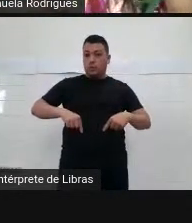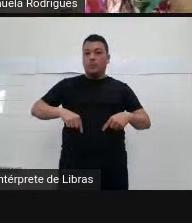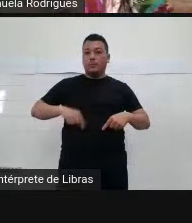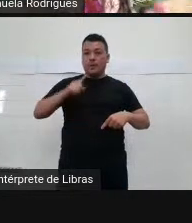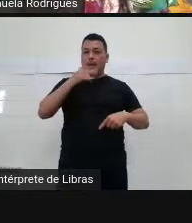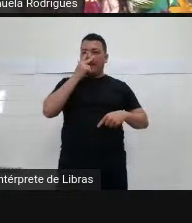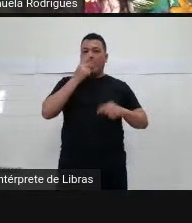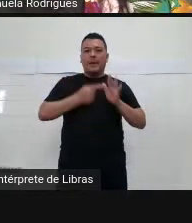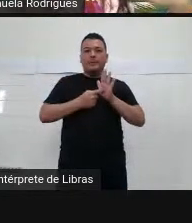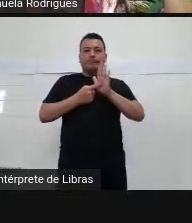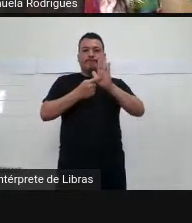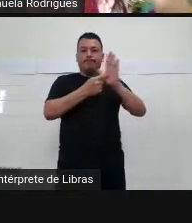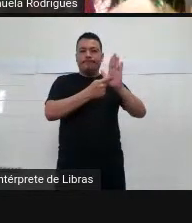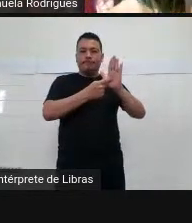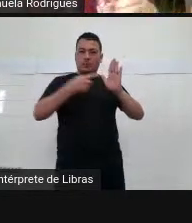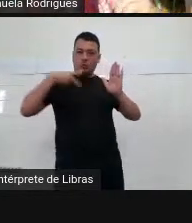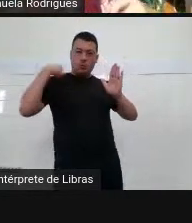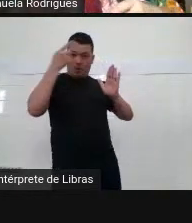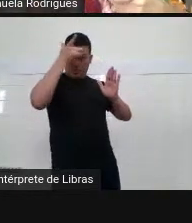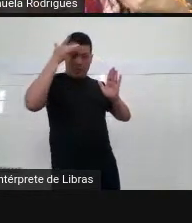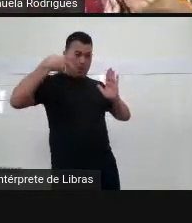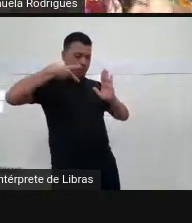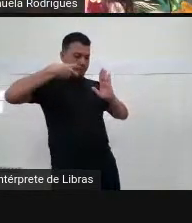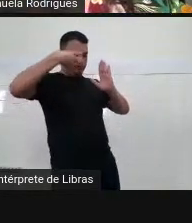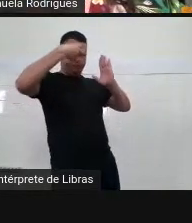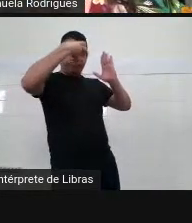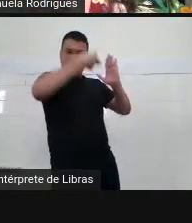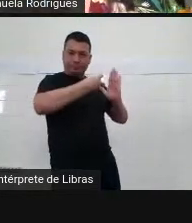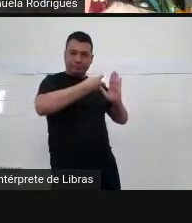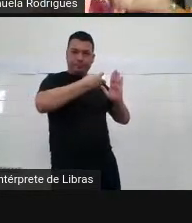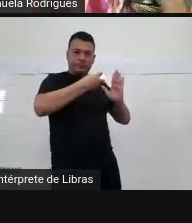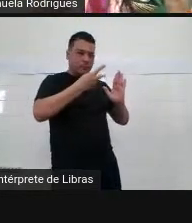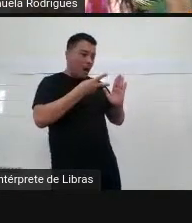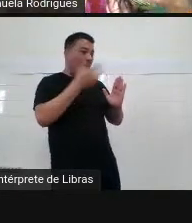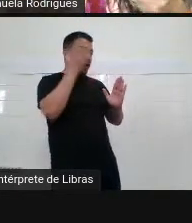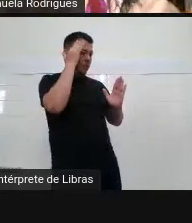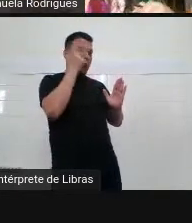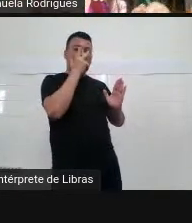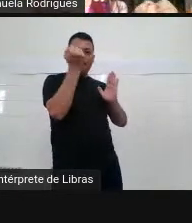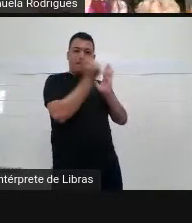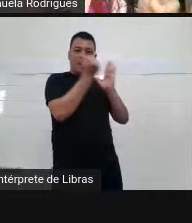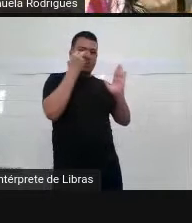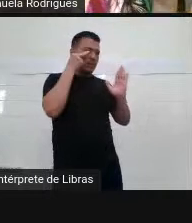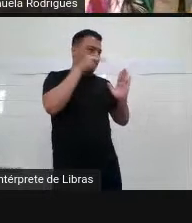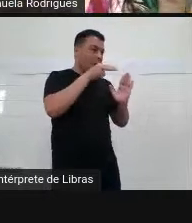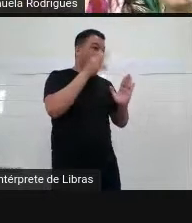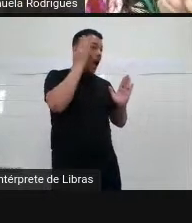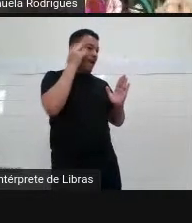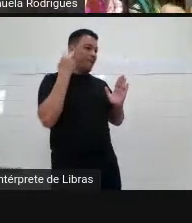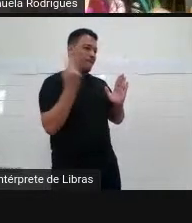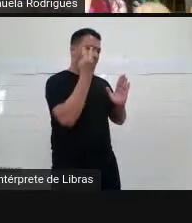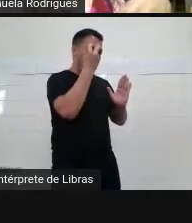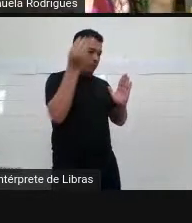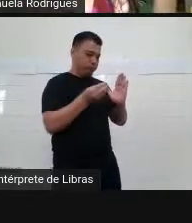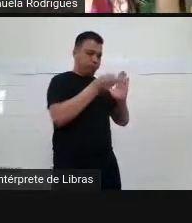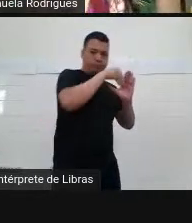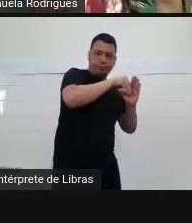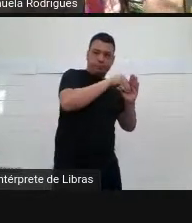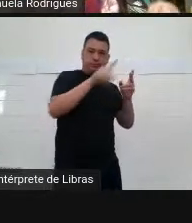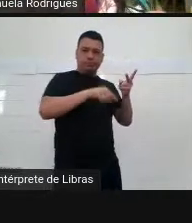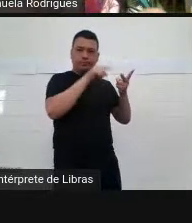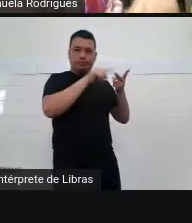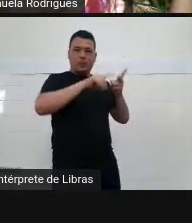de escrita no qual se inscreve, né, valores,